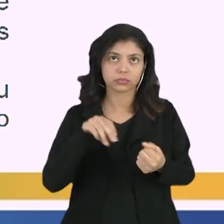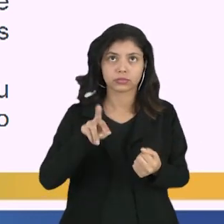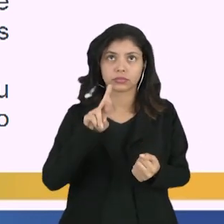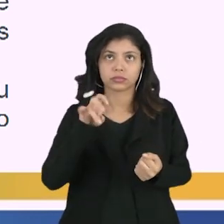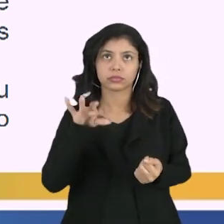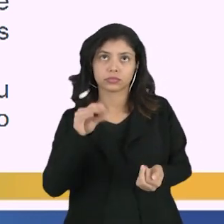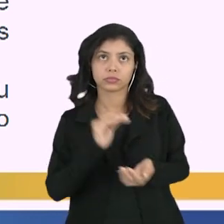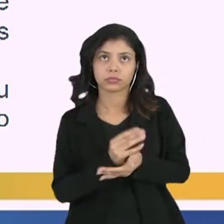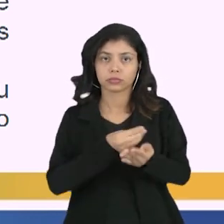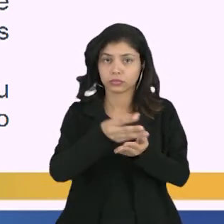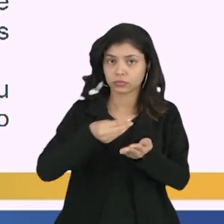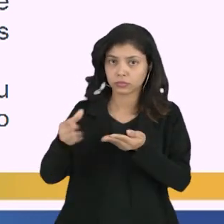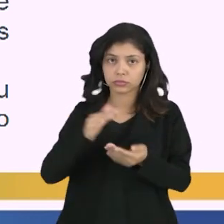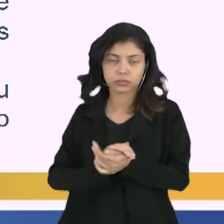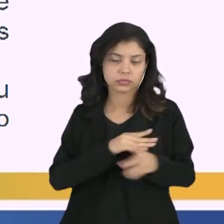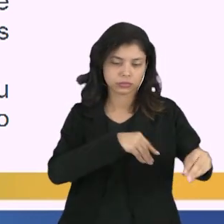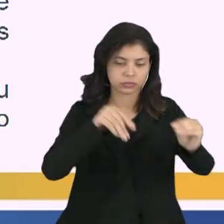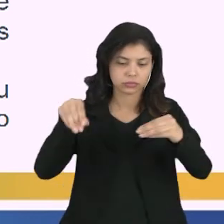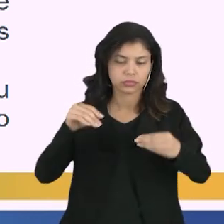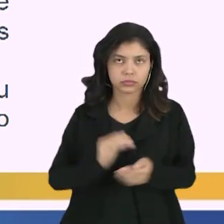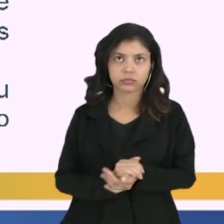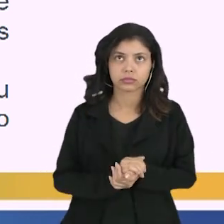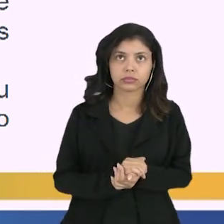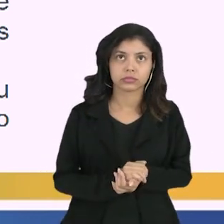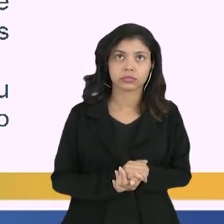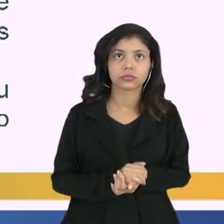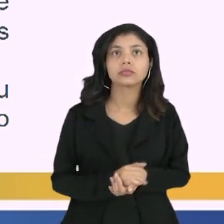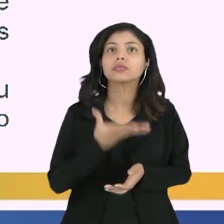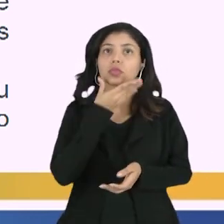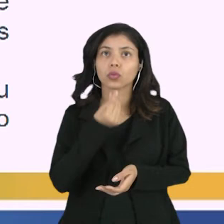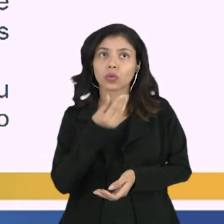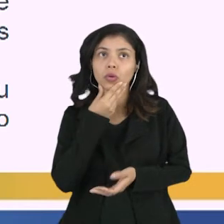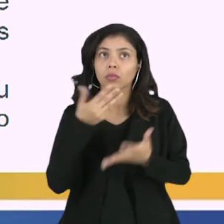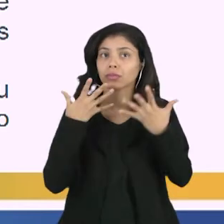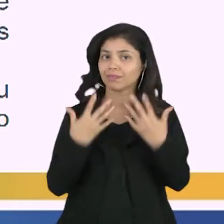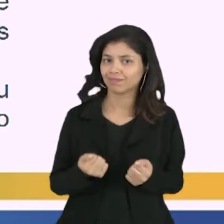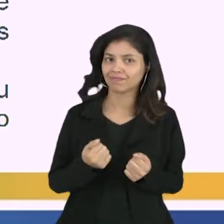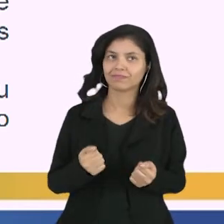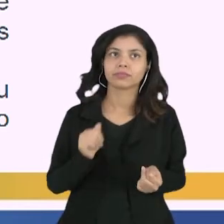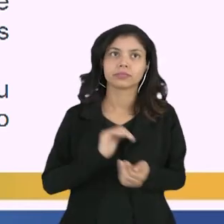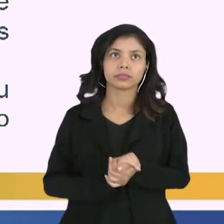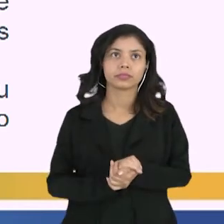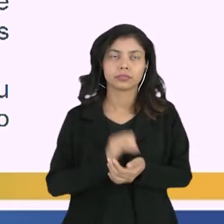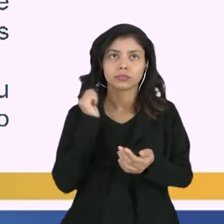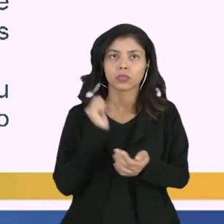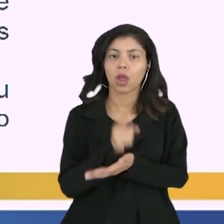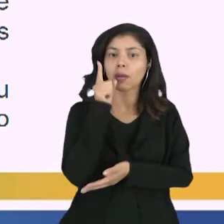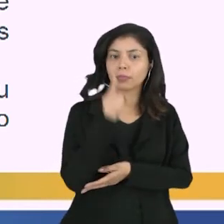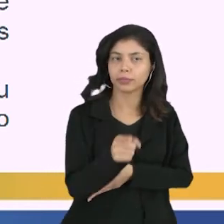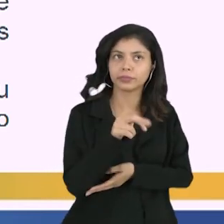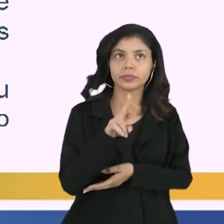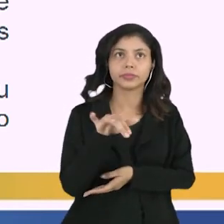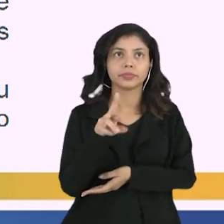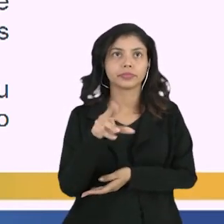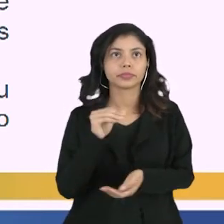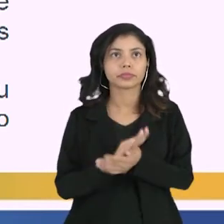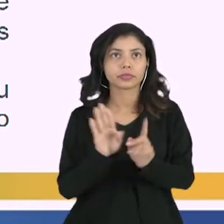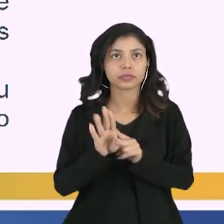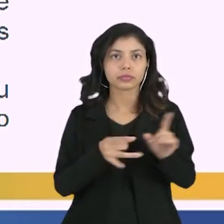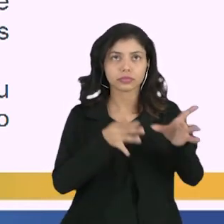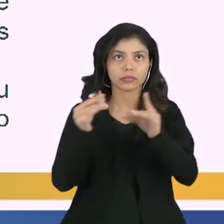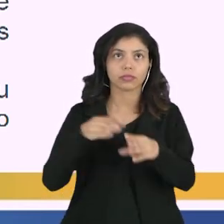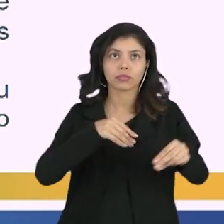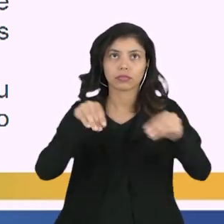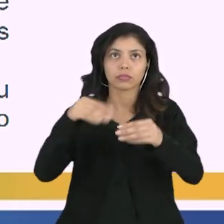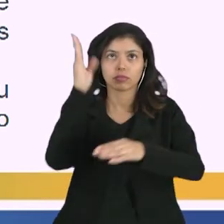vez, distribuíram as terras em sesmarias a homens de posses que as demandaram, né? B. Vendeu